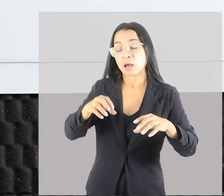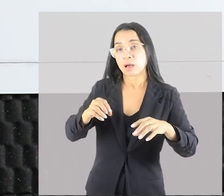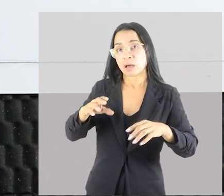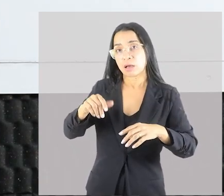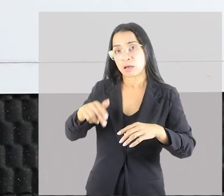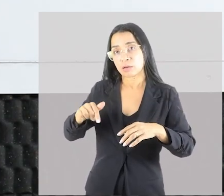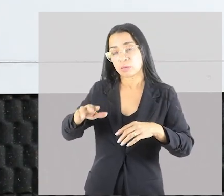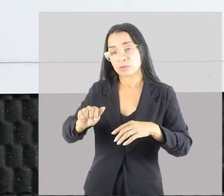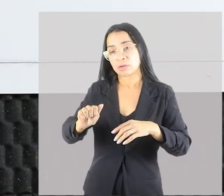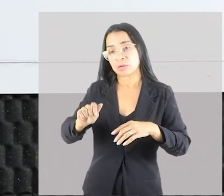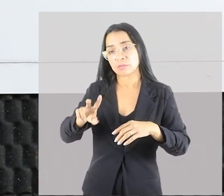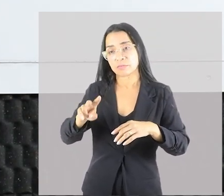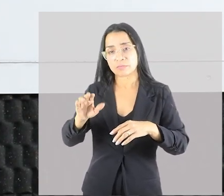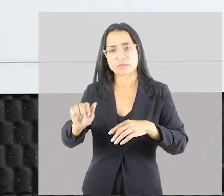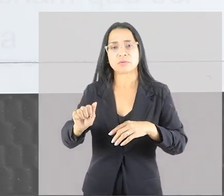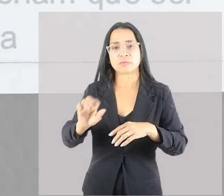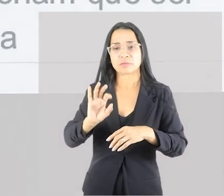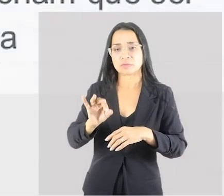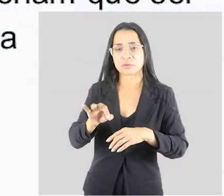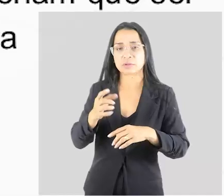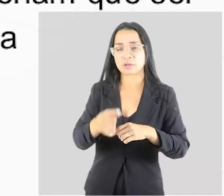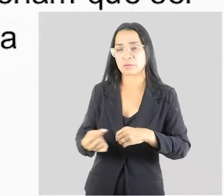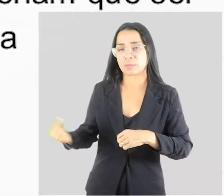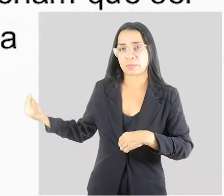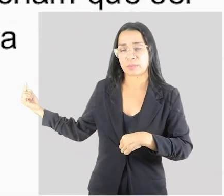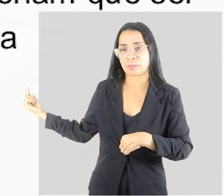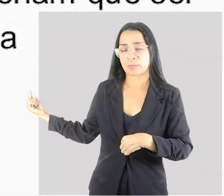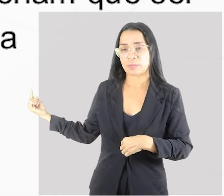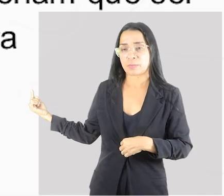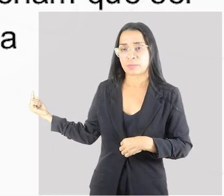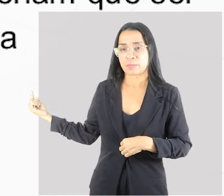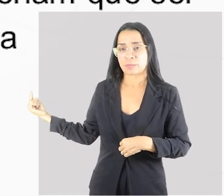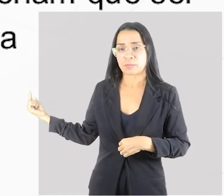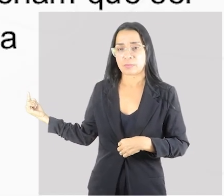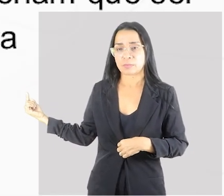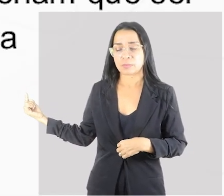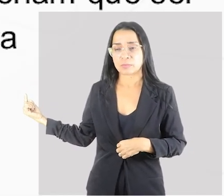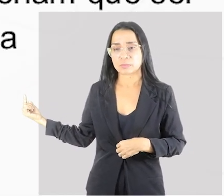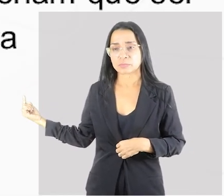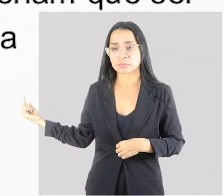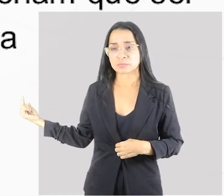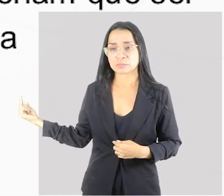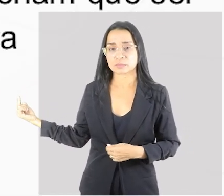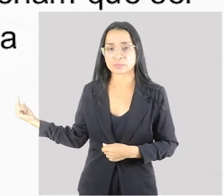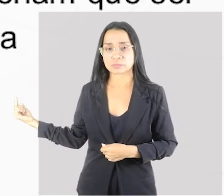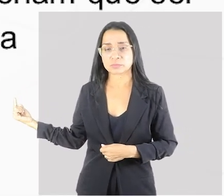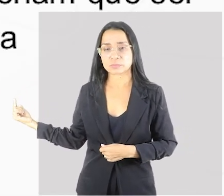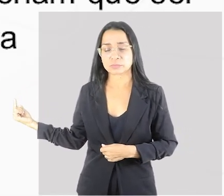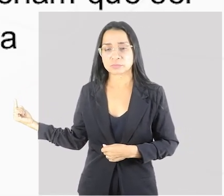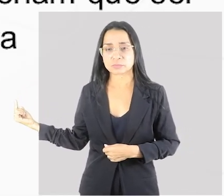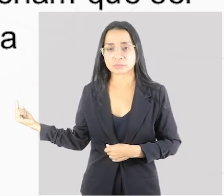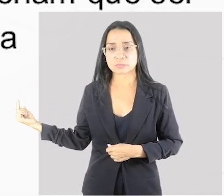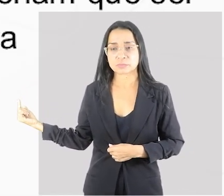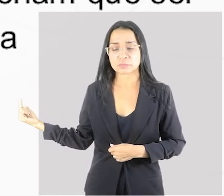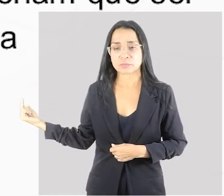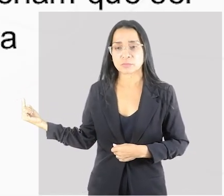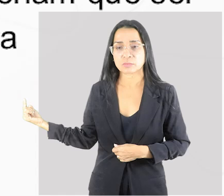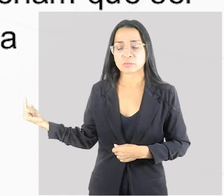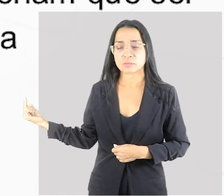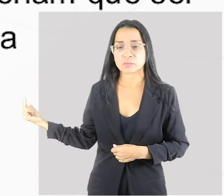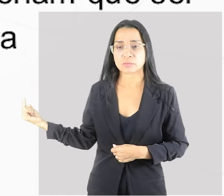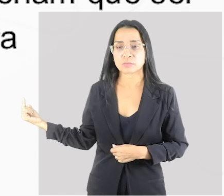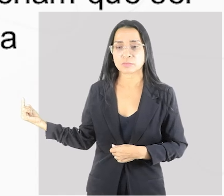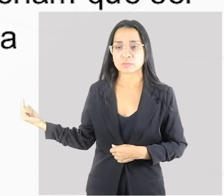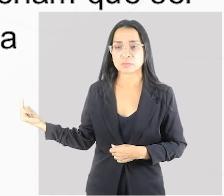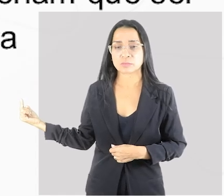né? Eles começaram a brilhar. A técnica pode ser usada para marcar células cancerosas e, com isso, identificá-las